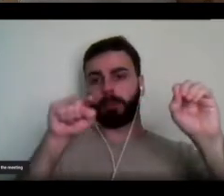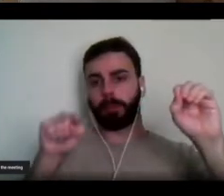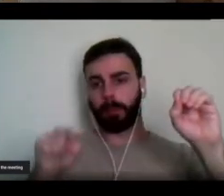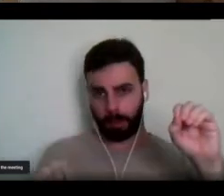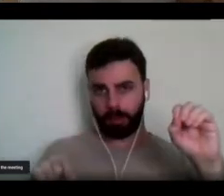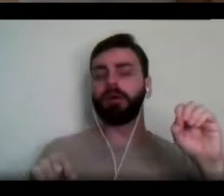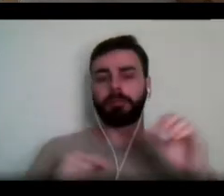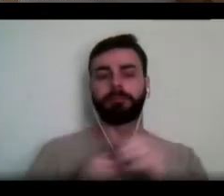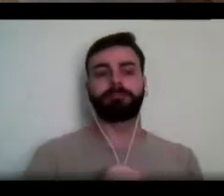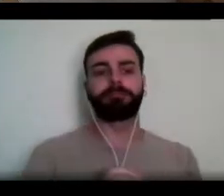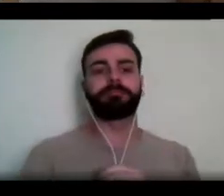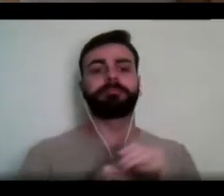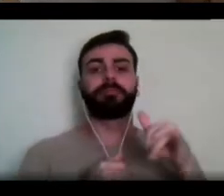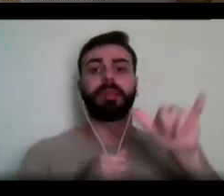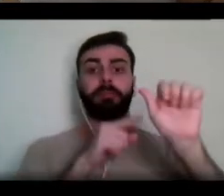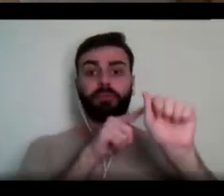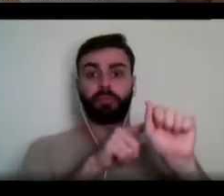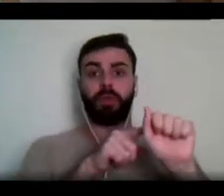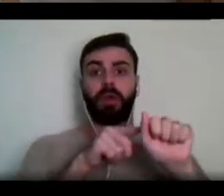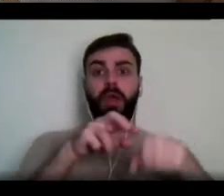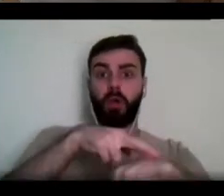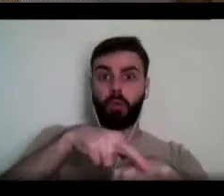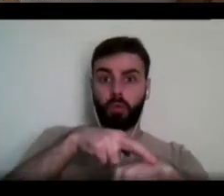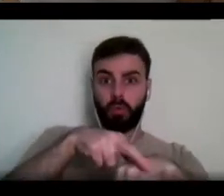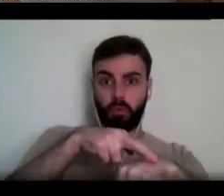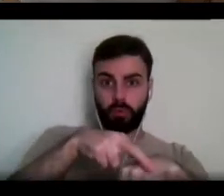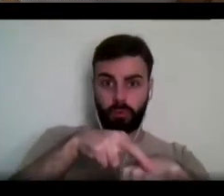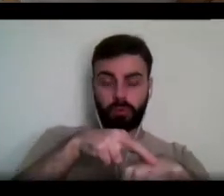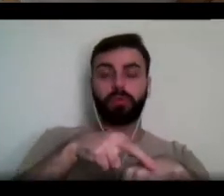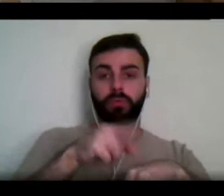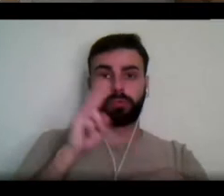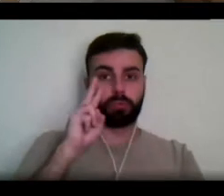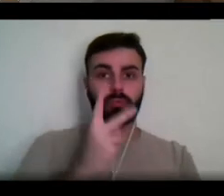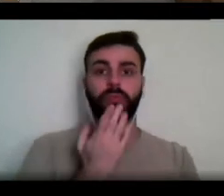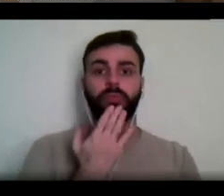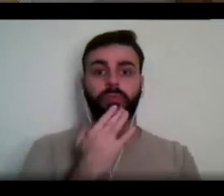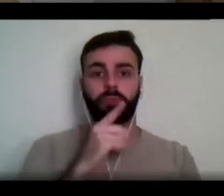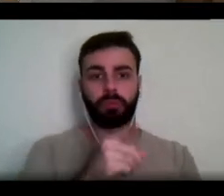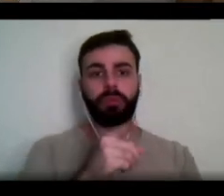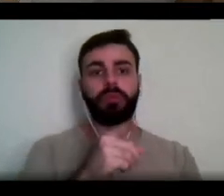E o YA, eu fiz aqui o gráfico de YA,